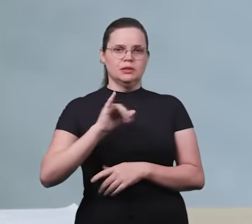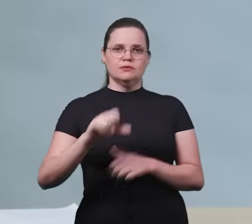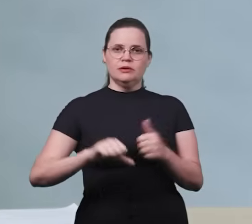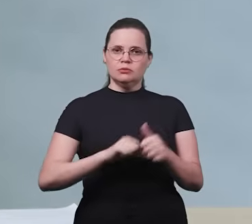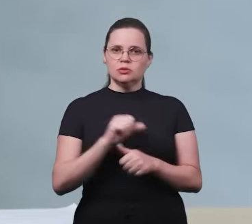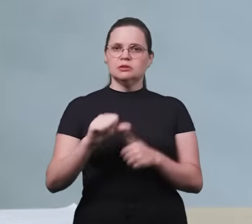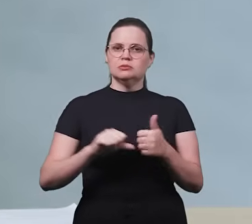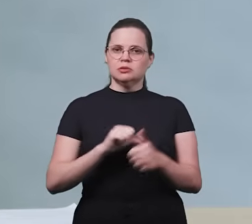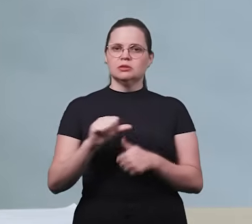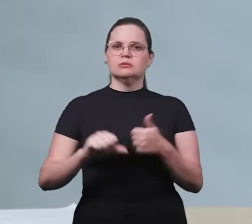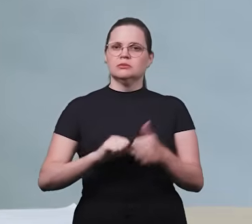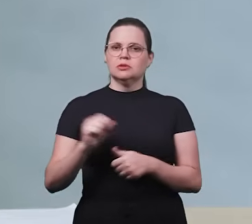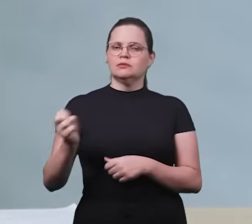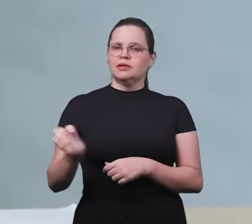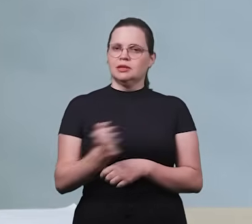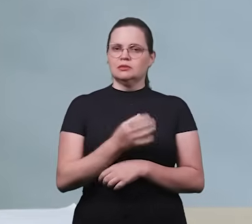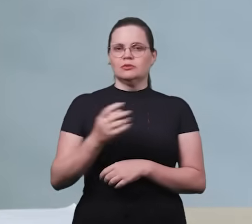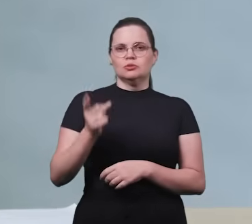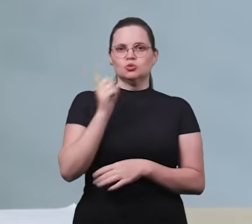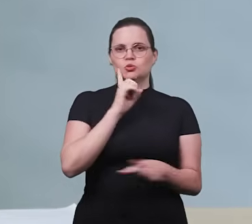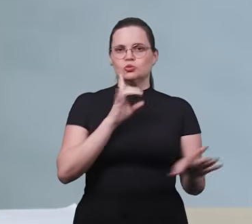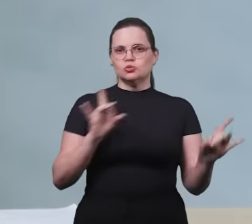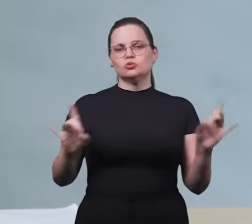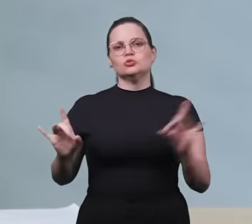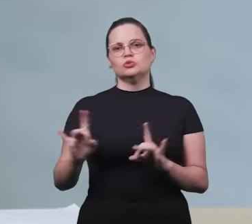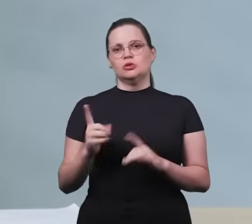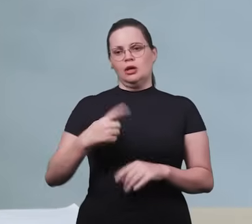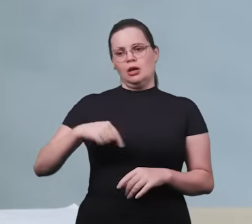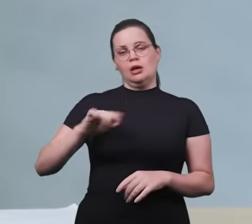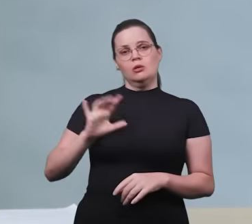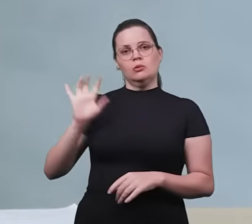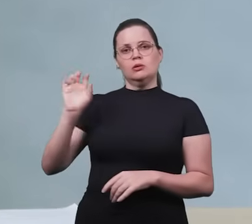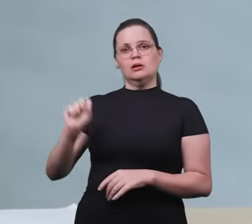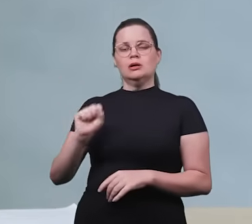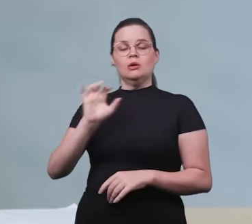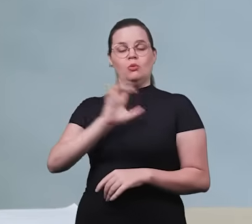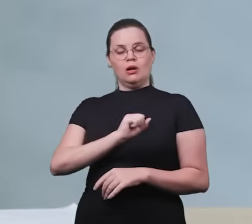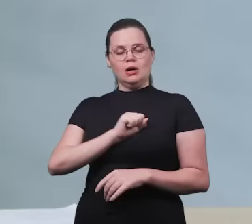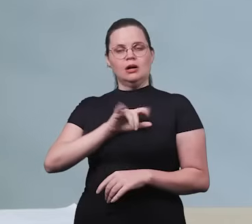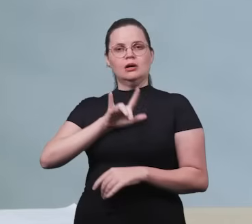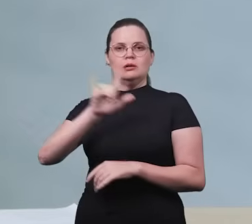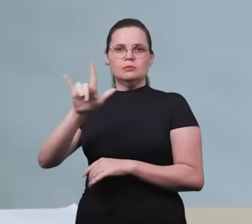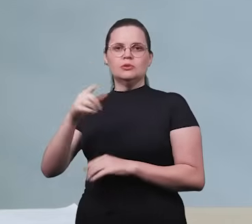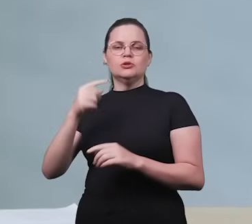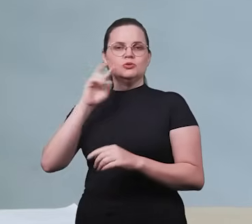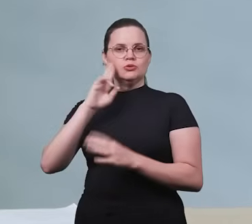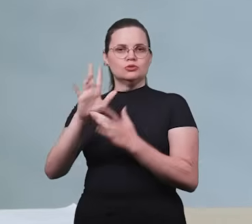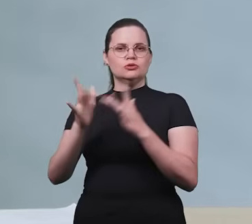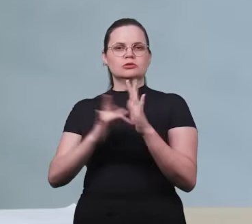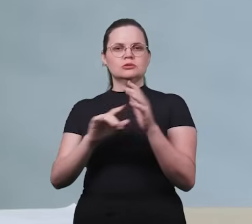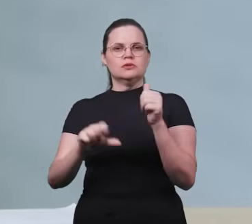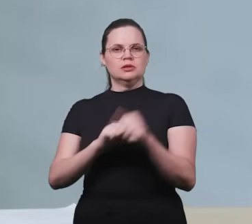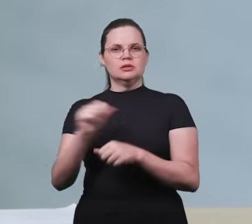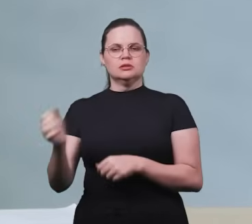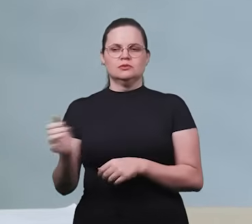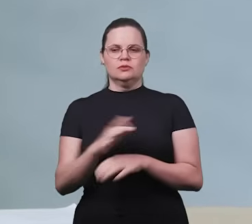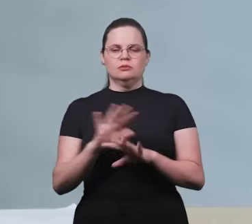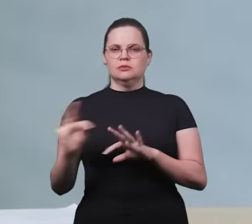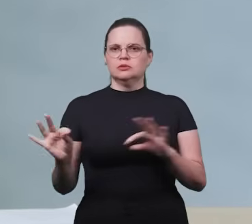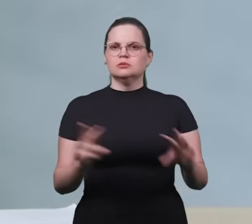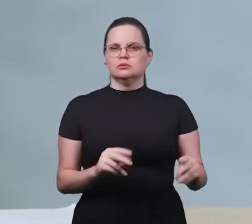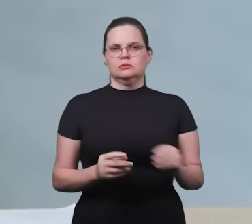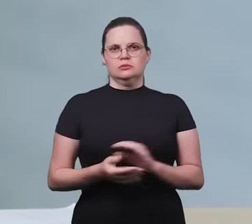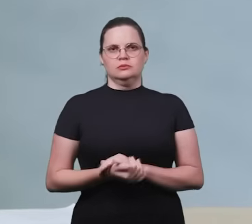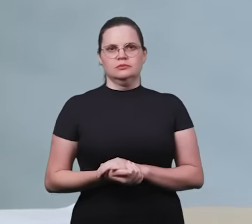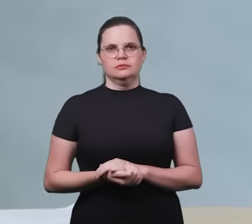Pedro viveu a transformação, né? Ele não descarta a obra do Espírito, o Senhor Jesus, ele não descarta aquele que